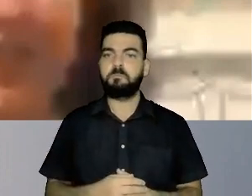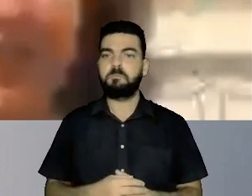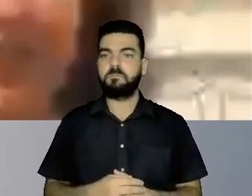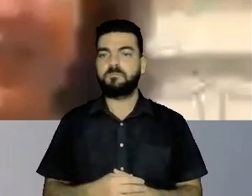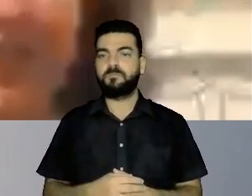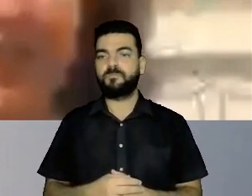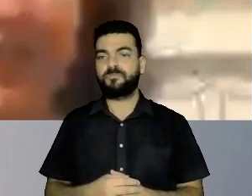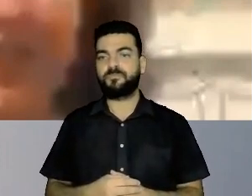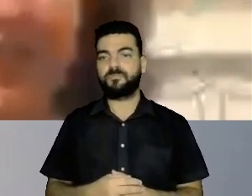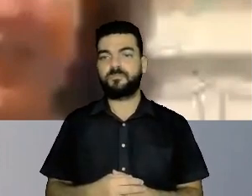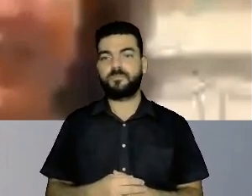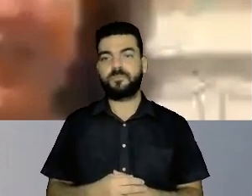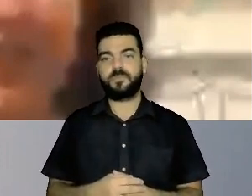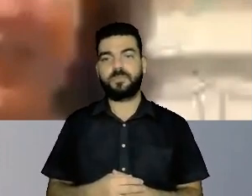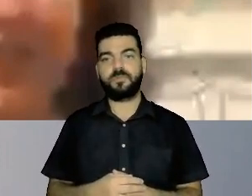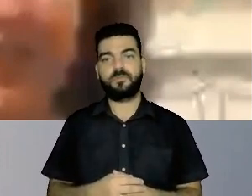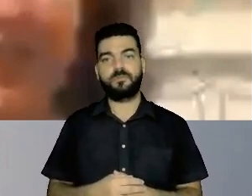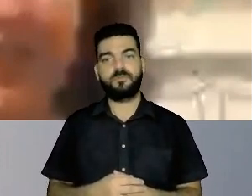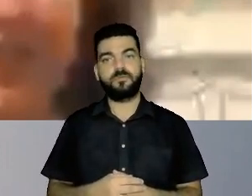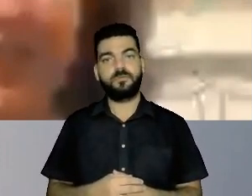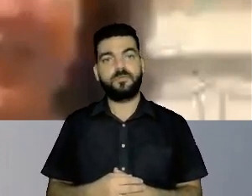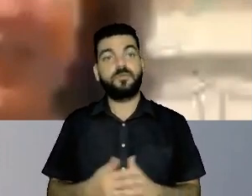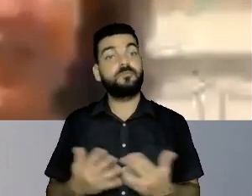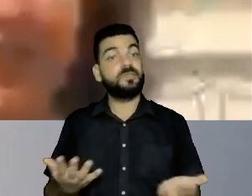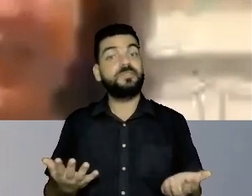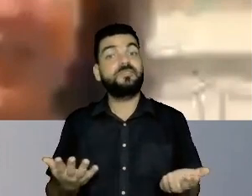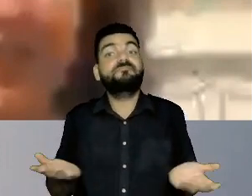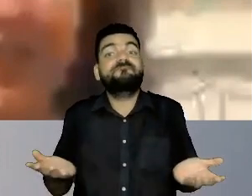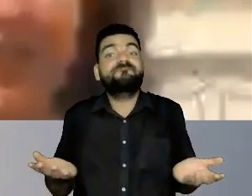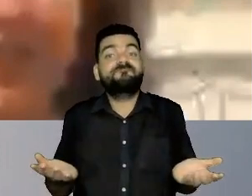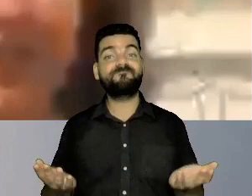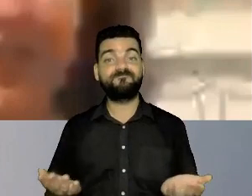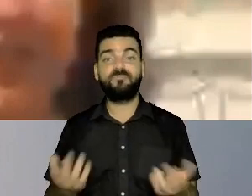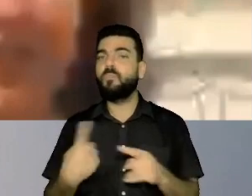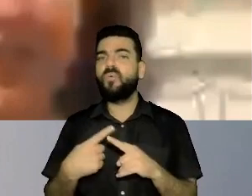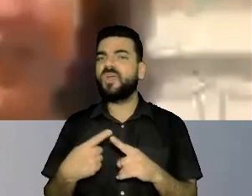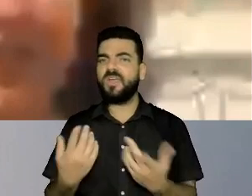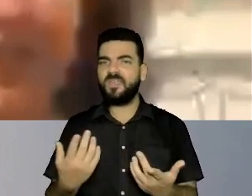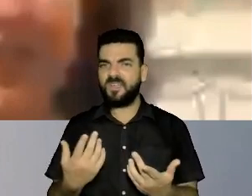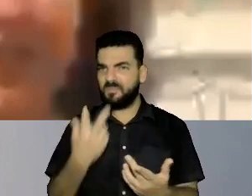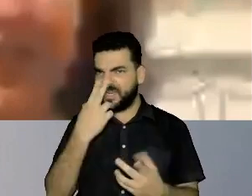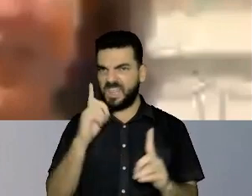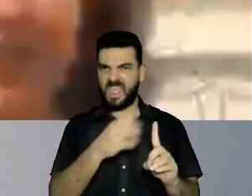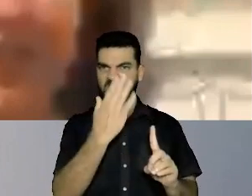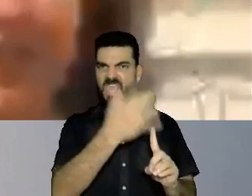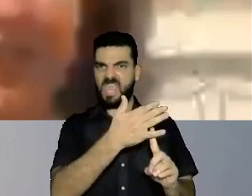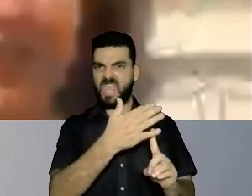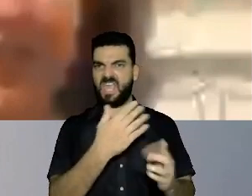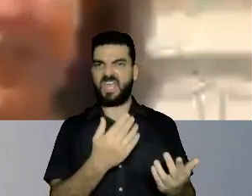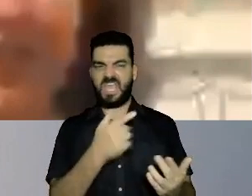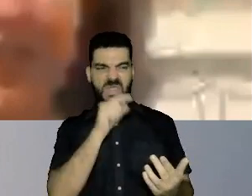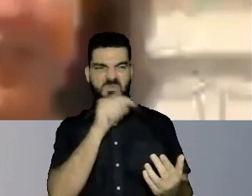é reconhecida como uma mestre, recebeu títulos em Pernambuco, acho que até doutora honoris causa,